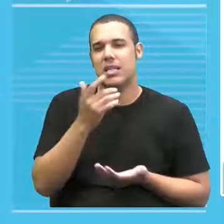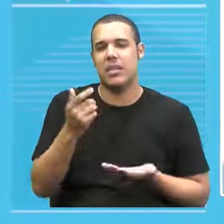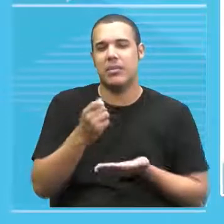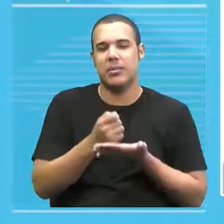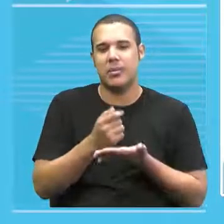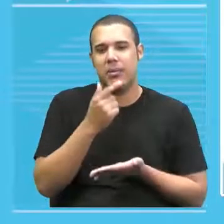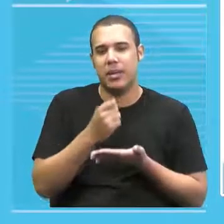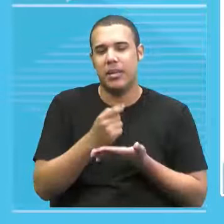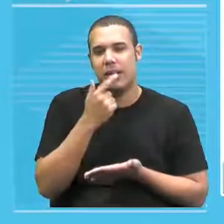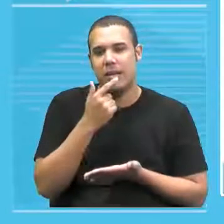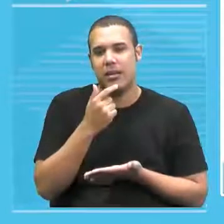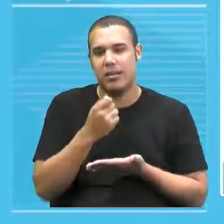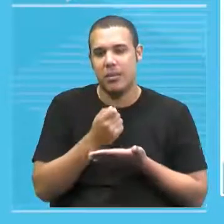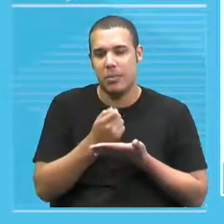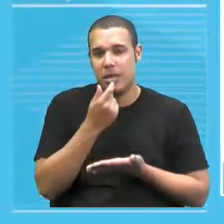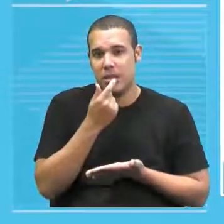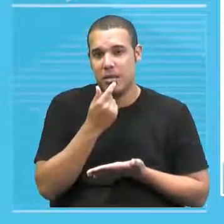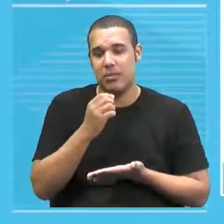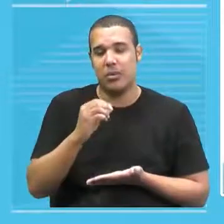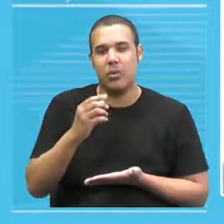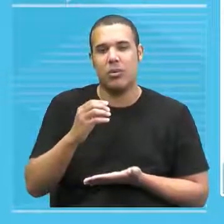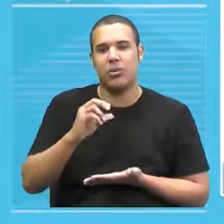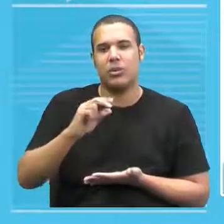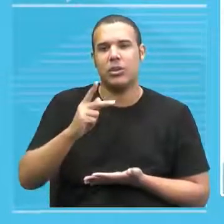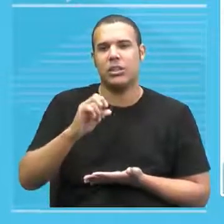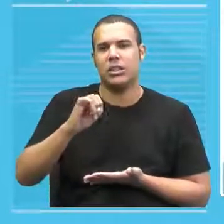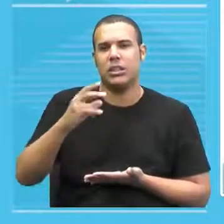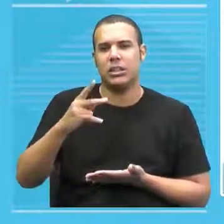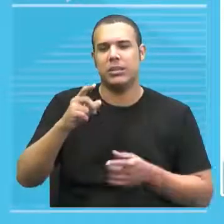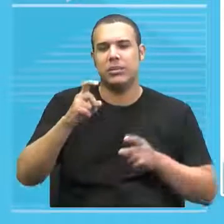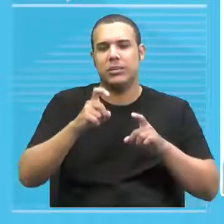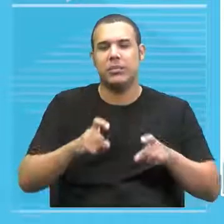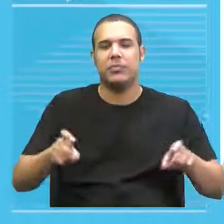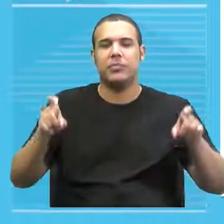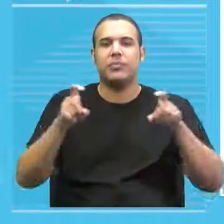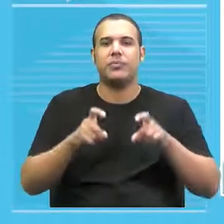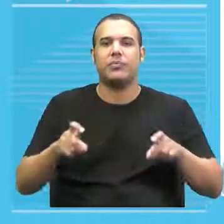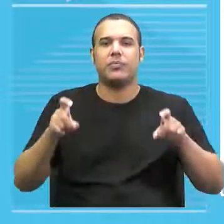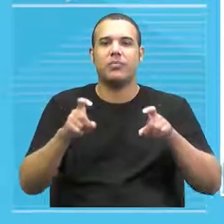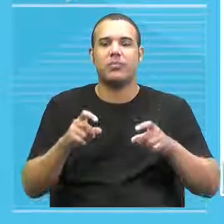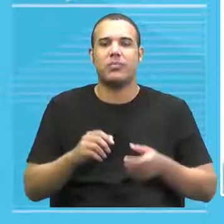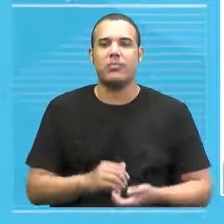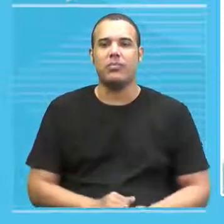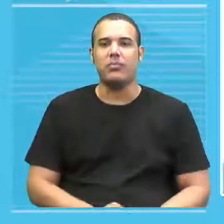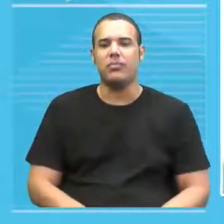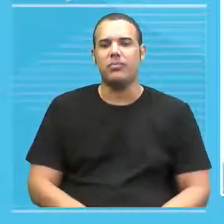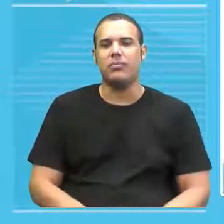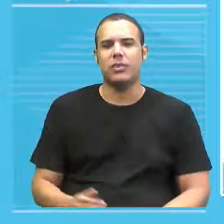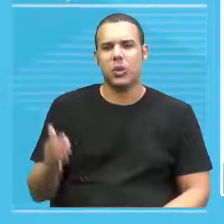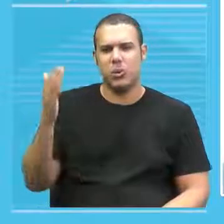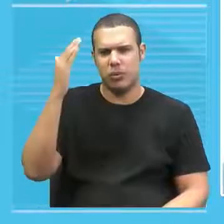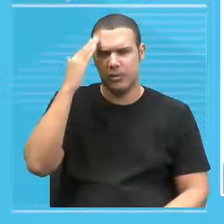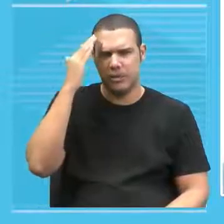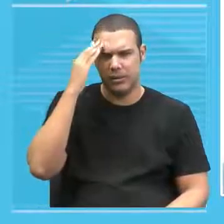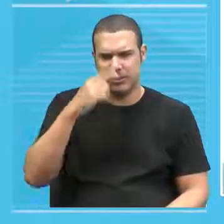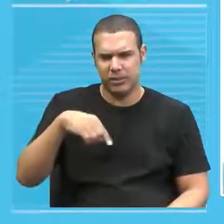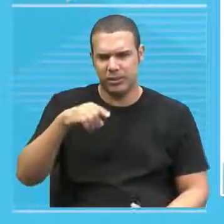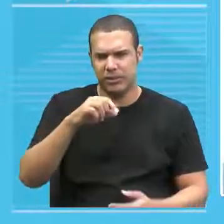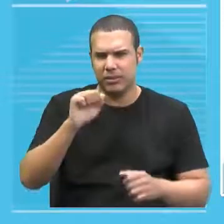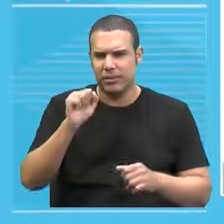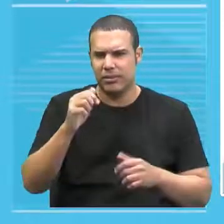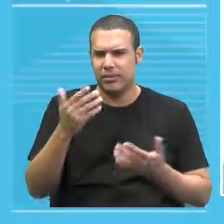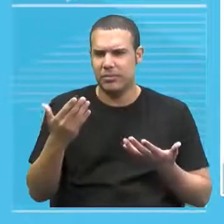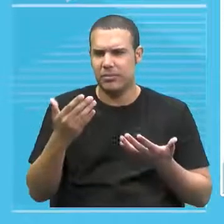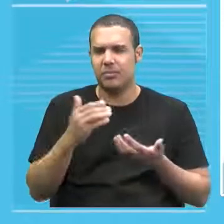medicamentos de cosméticos e de chips de computador ok minha gente ficou claro isso sim